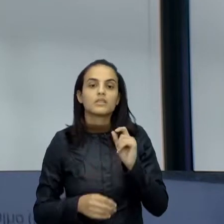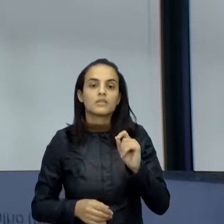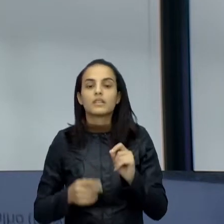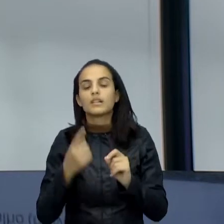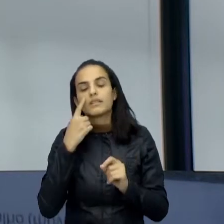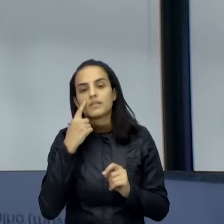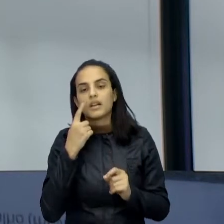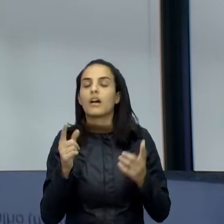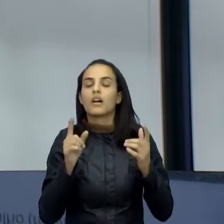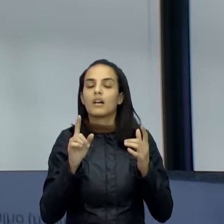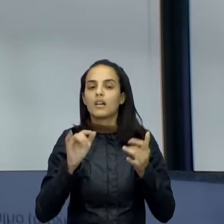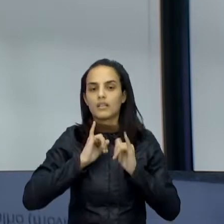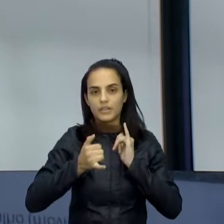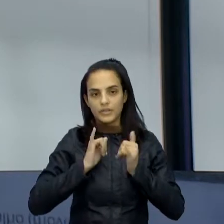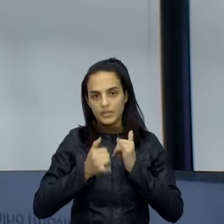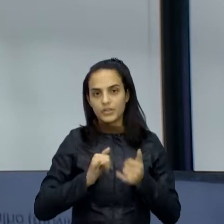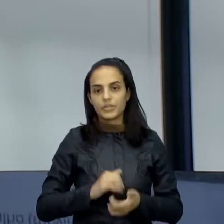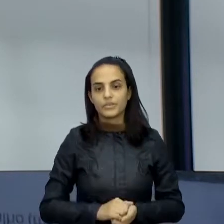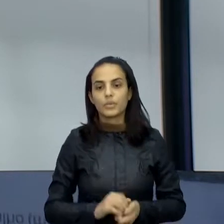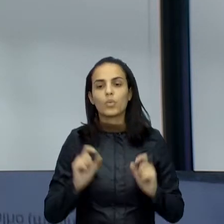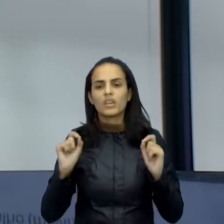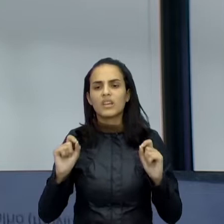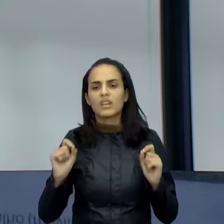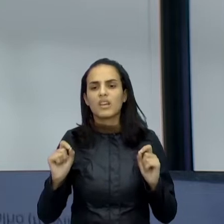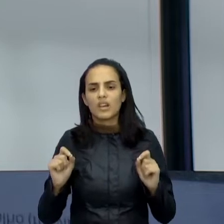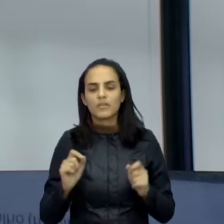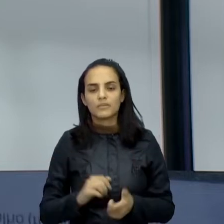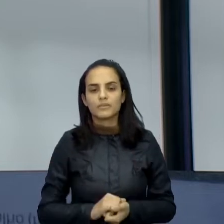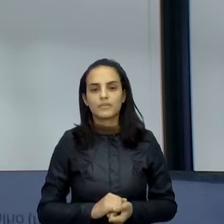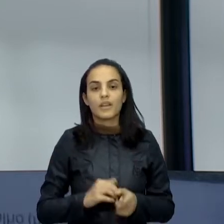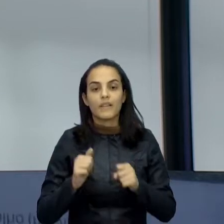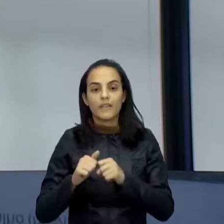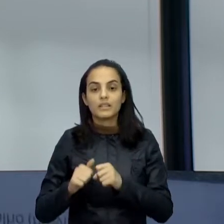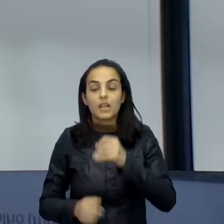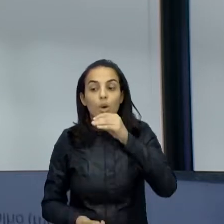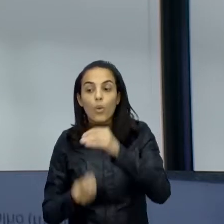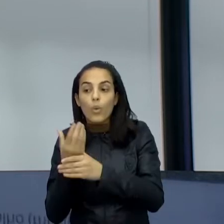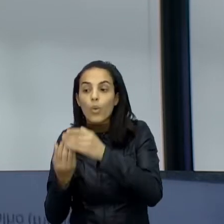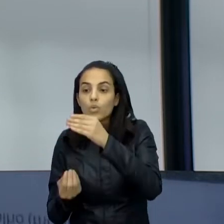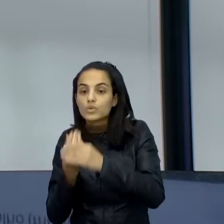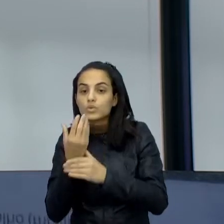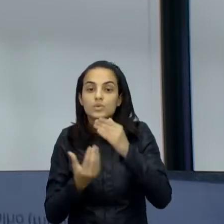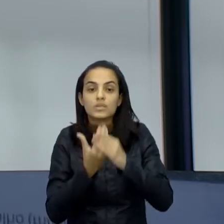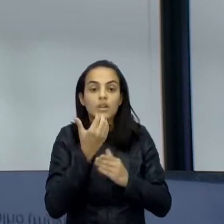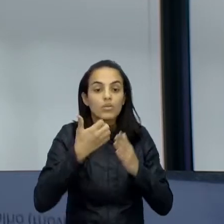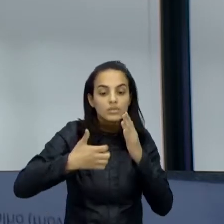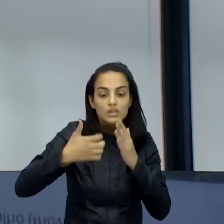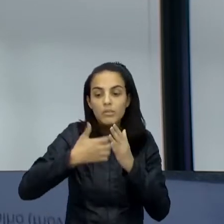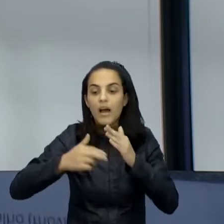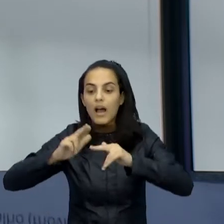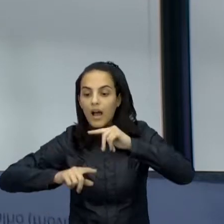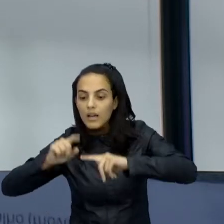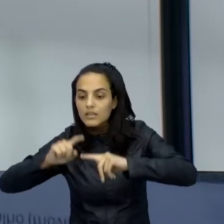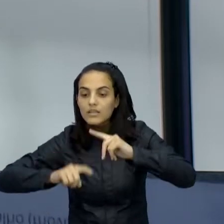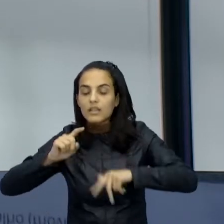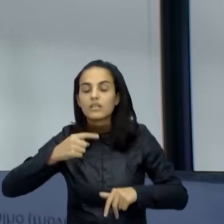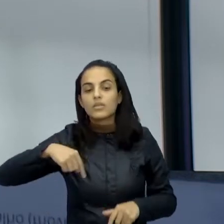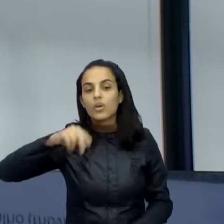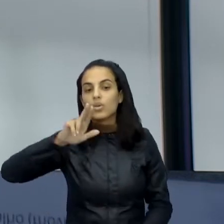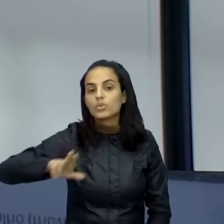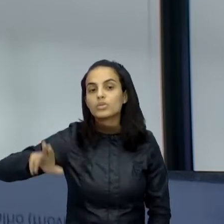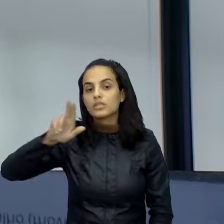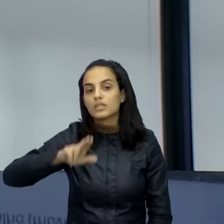eficiência energética, a gente vai falar sobre isso. O que é eficiência energética? É fazer construções de máquinas de maneira que a gente